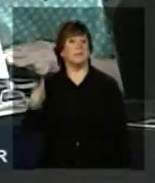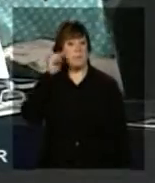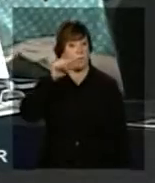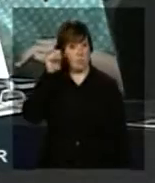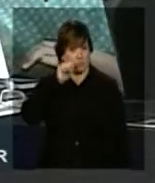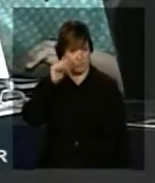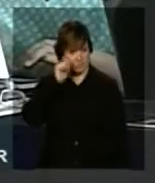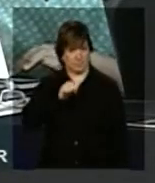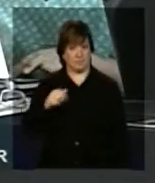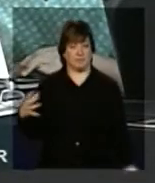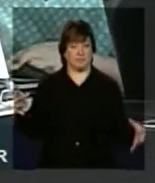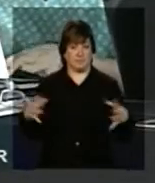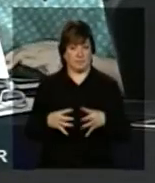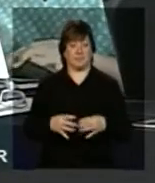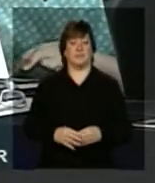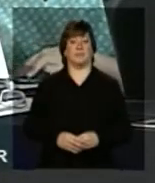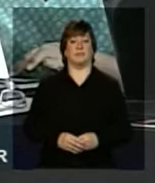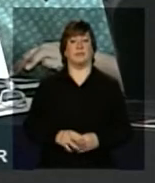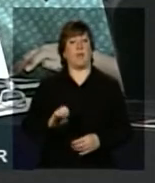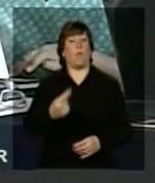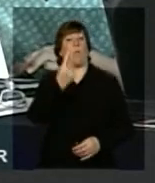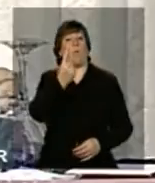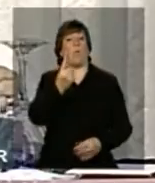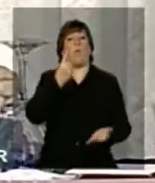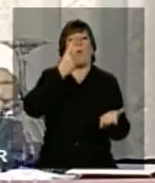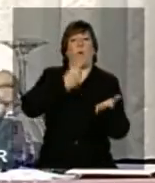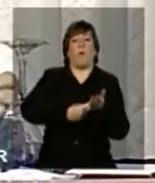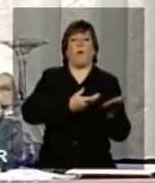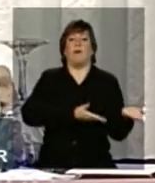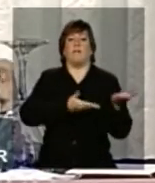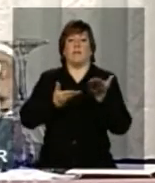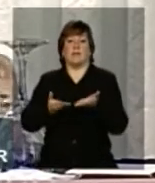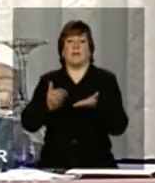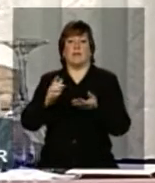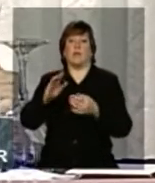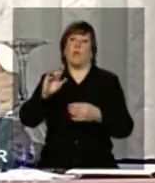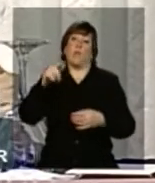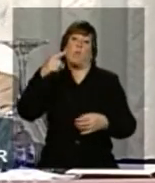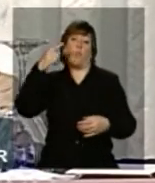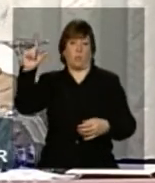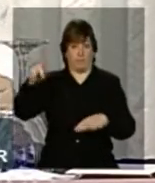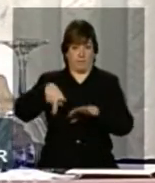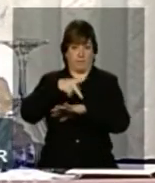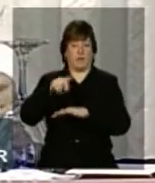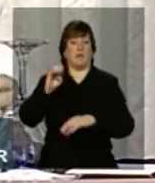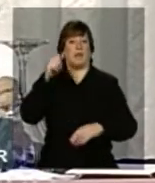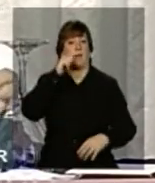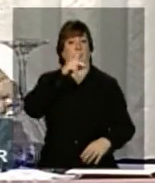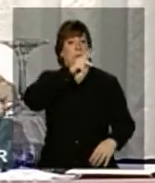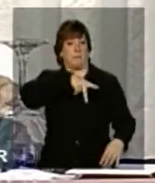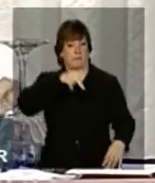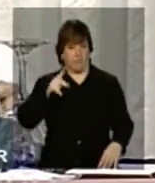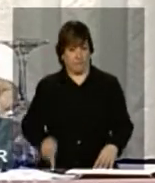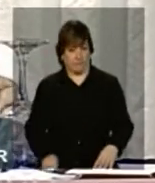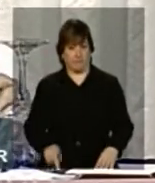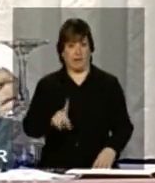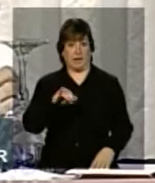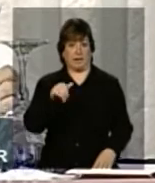companheiras e uma convidada de fora, que foi a professora Lia Zanotta,